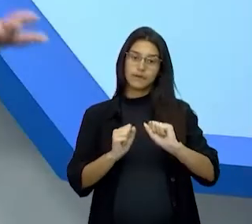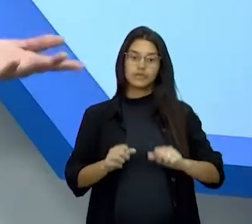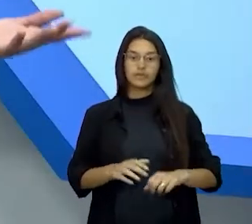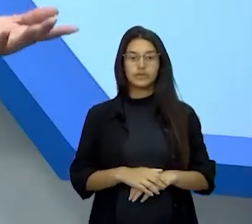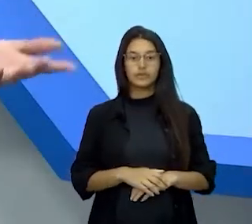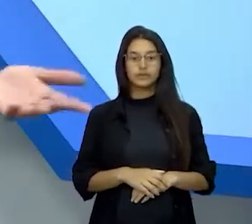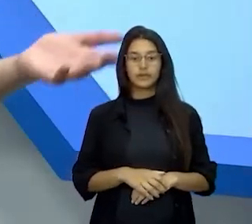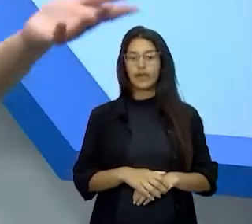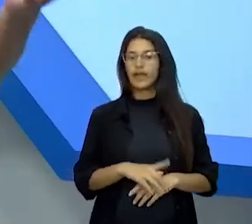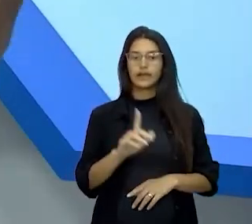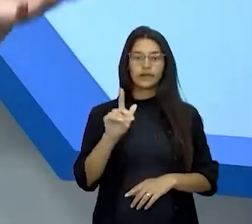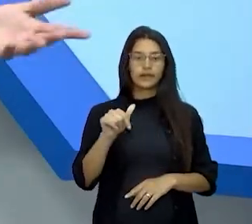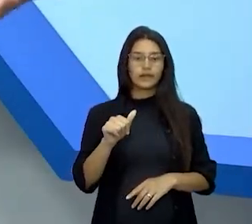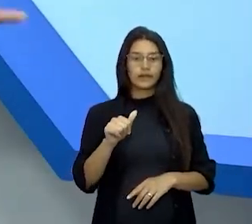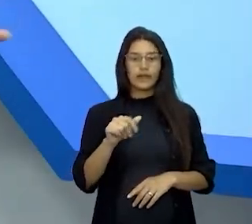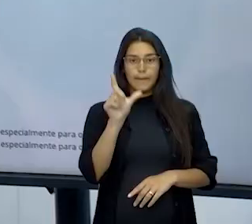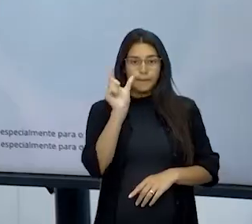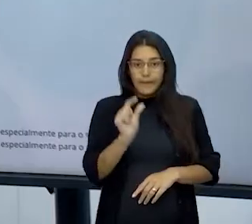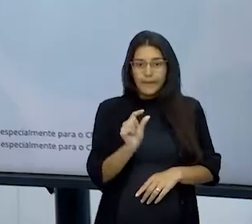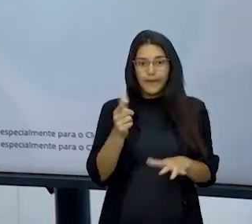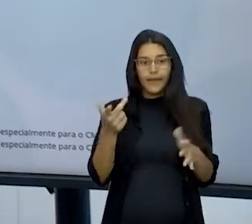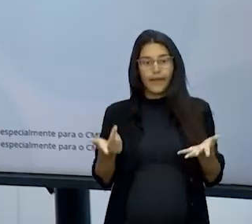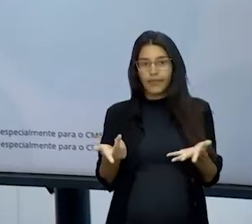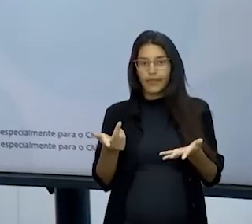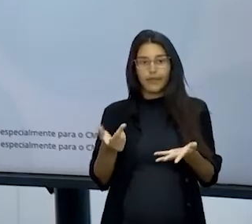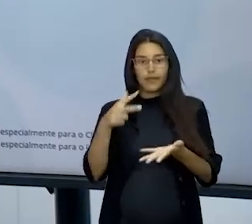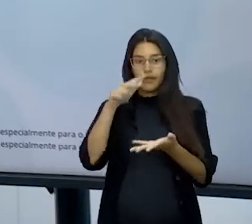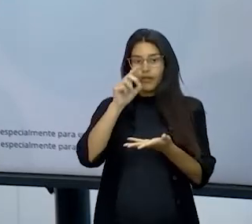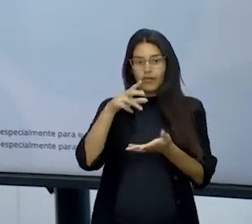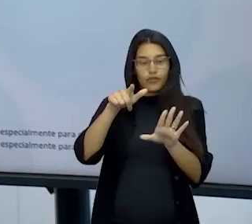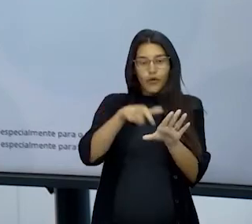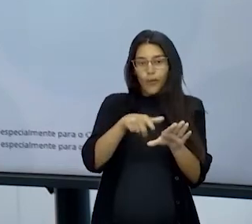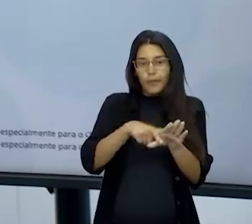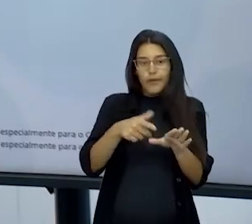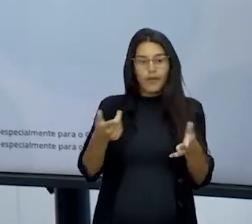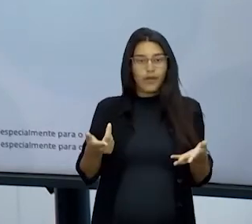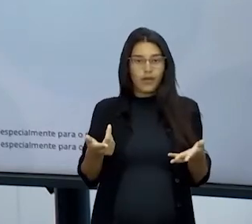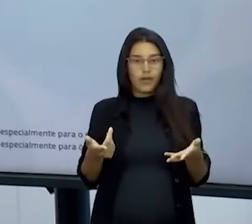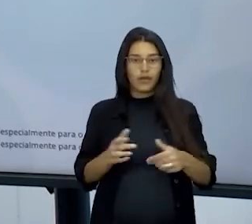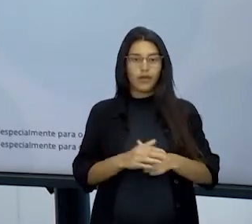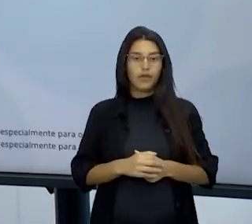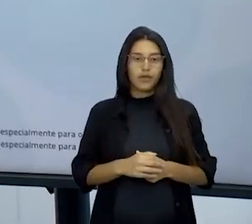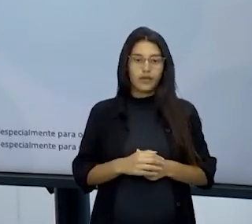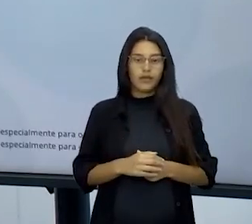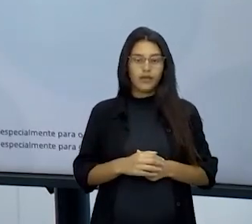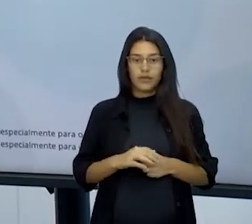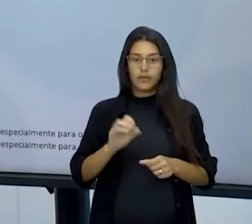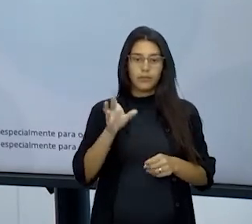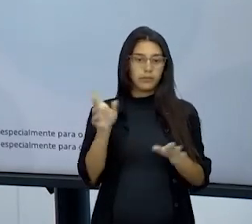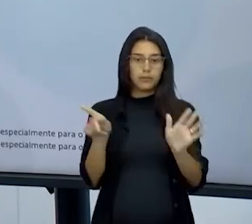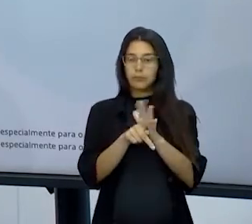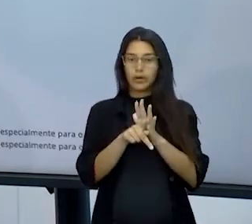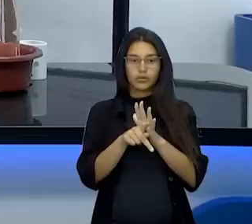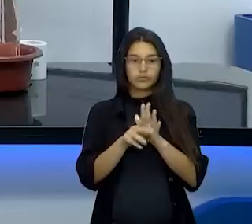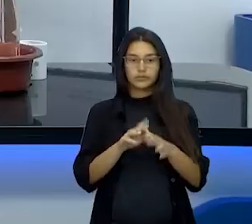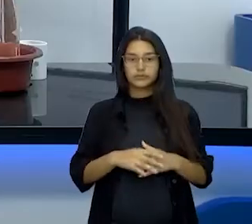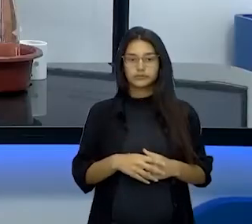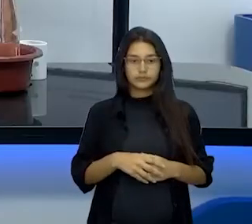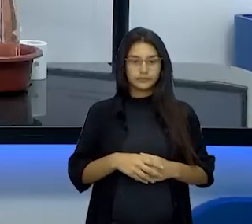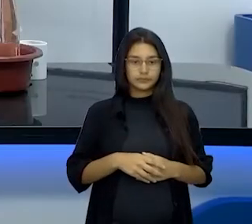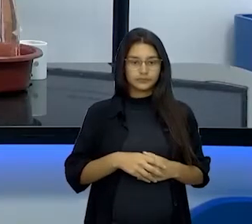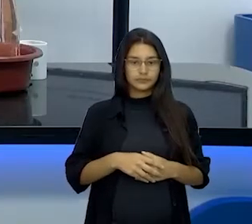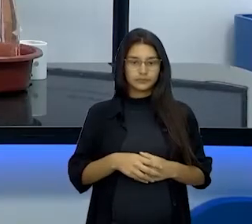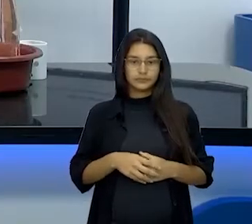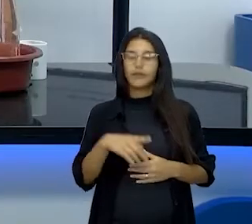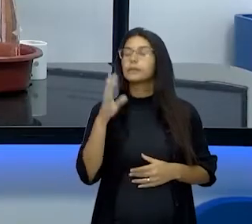Ai, não é piscina, é uma pocinha. Eu vou ficar na pocinha. Só mergulha a sua cabeça e tira assim e molha o cabelo e chacoalha.